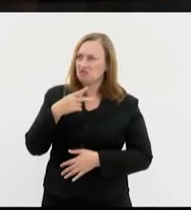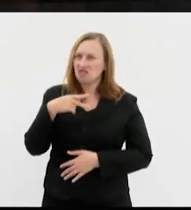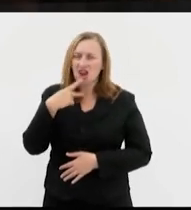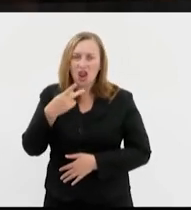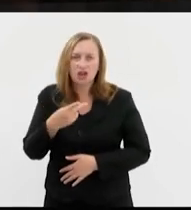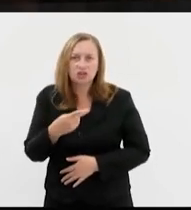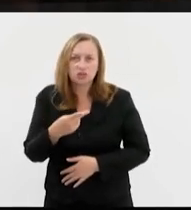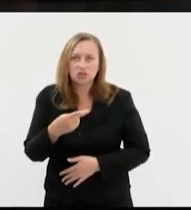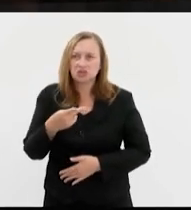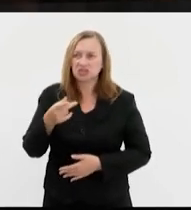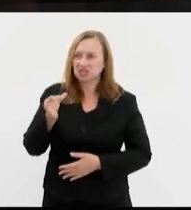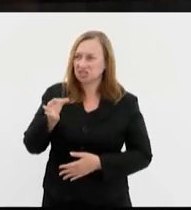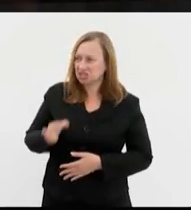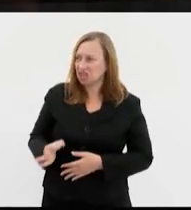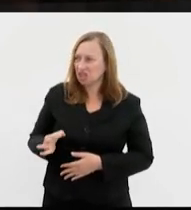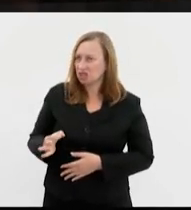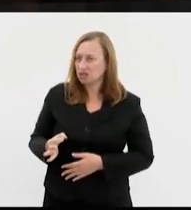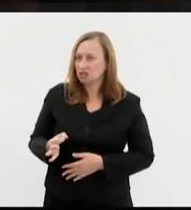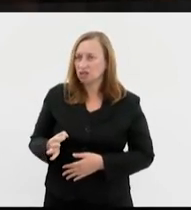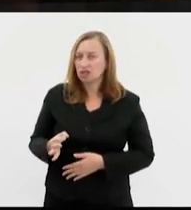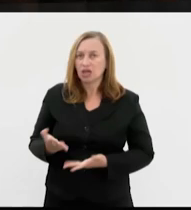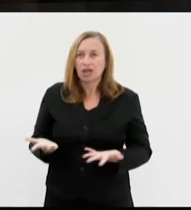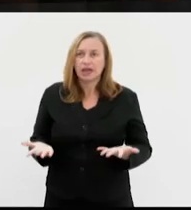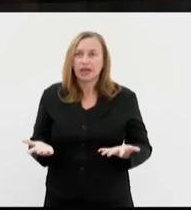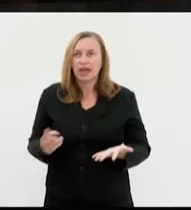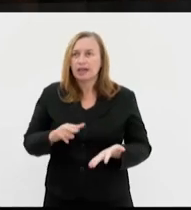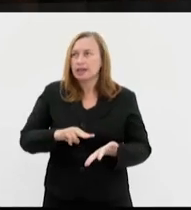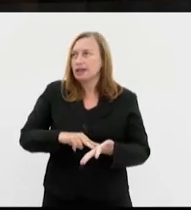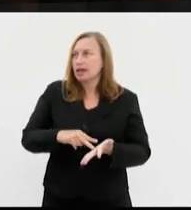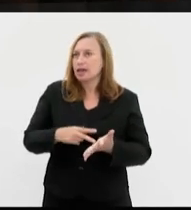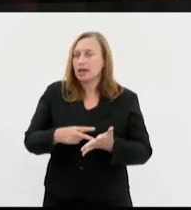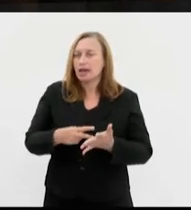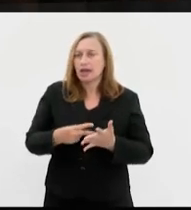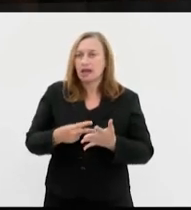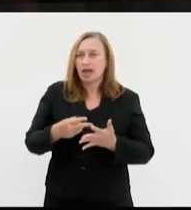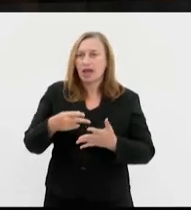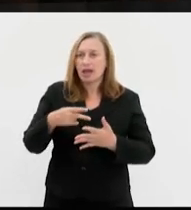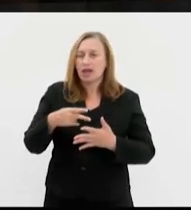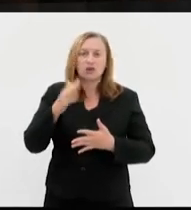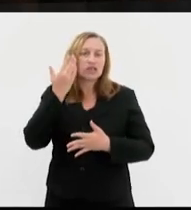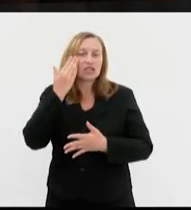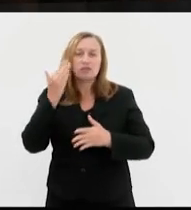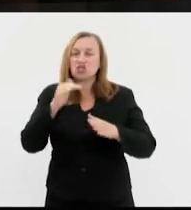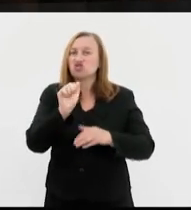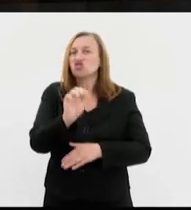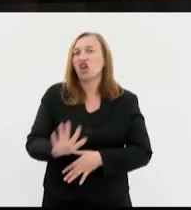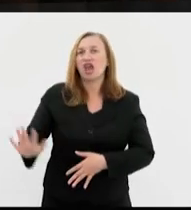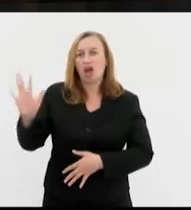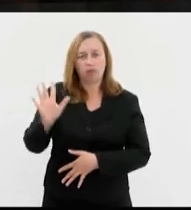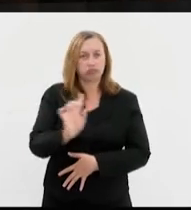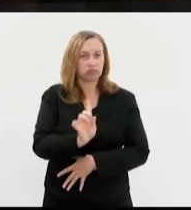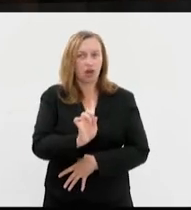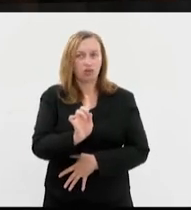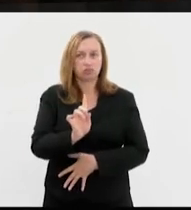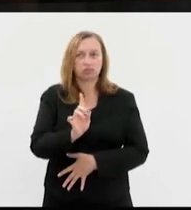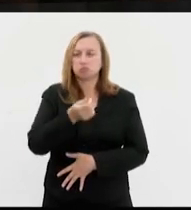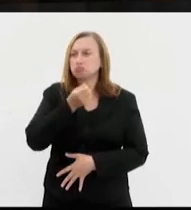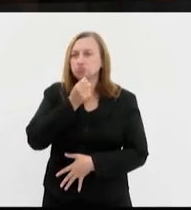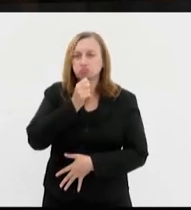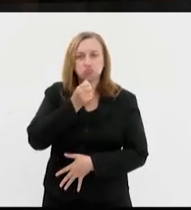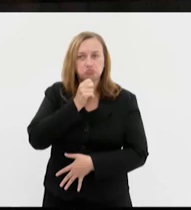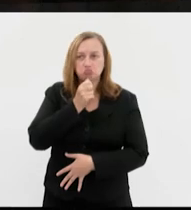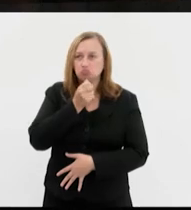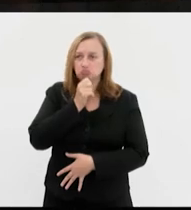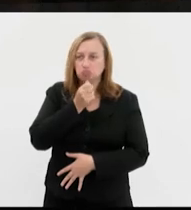afirmando que é a interpretação prevalente, porque não tem nenhuma